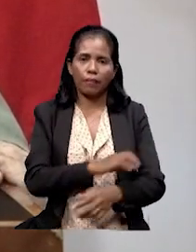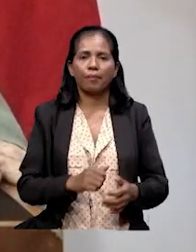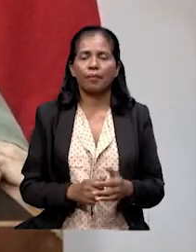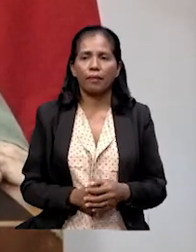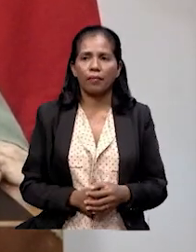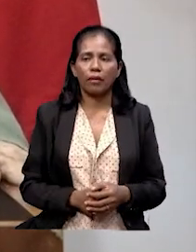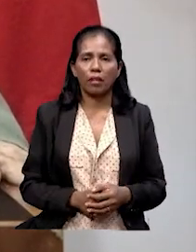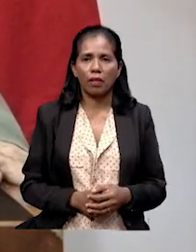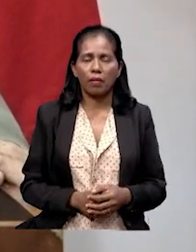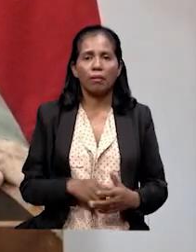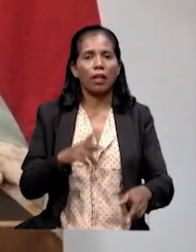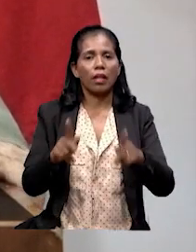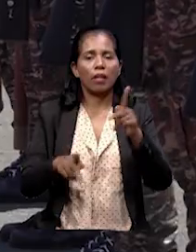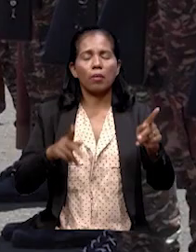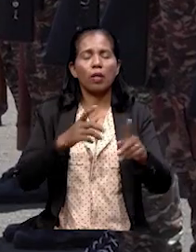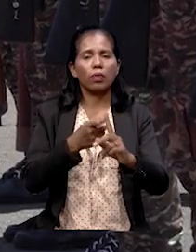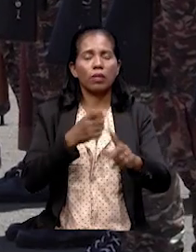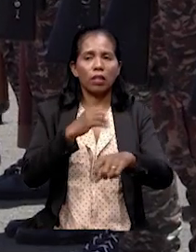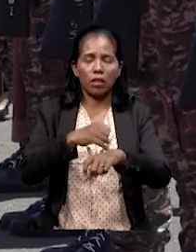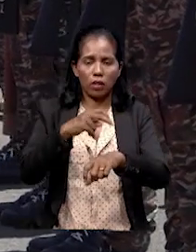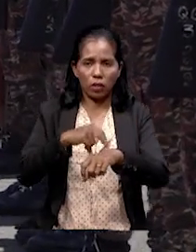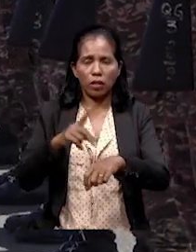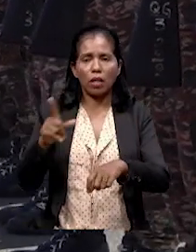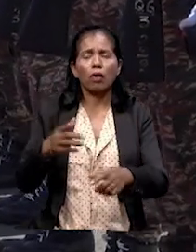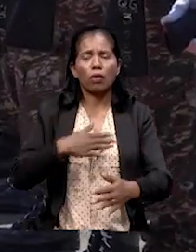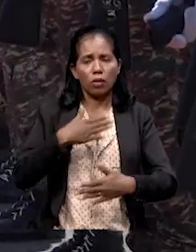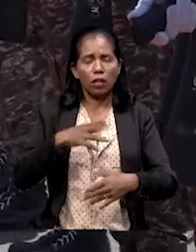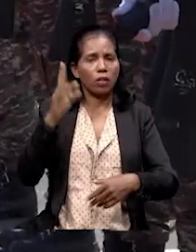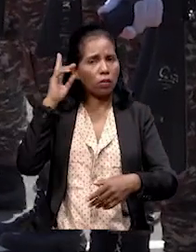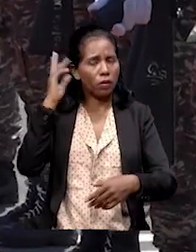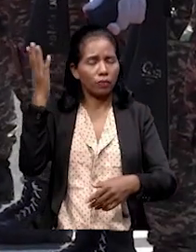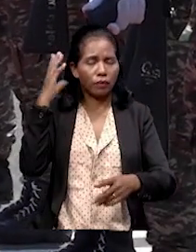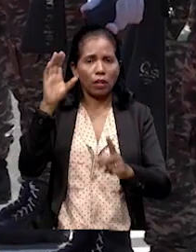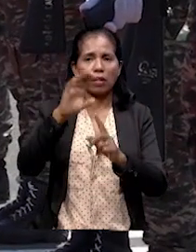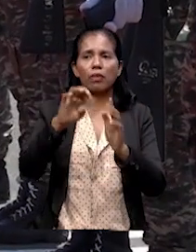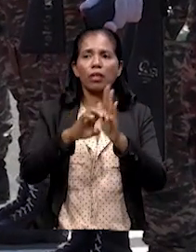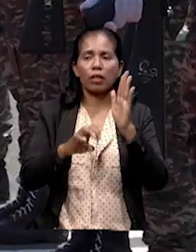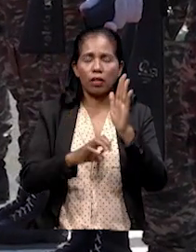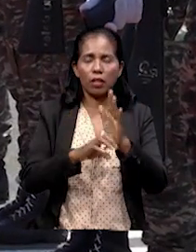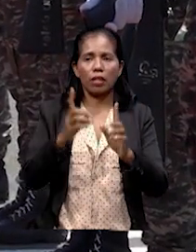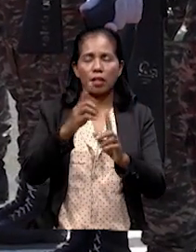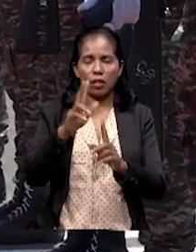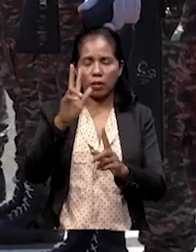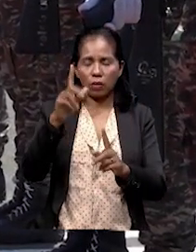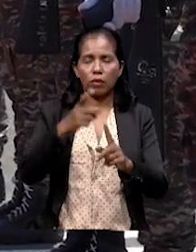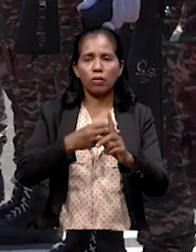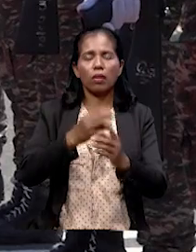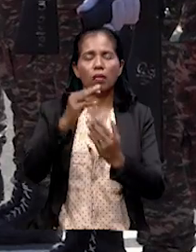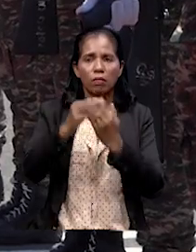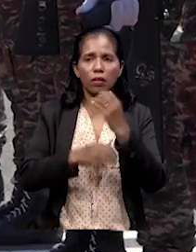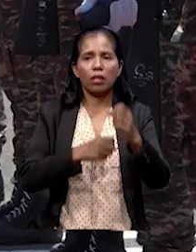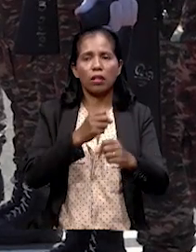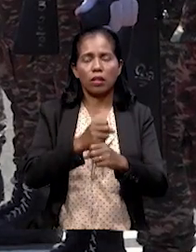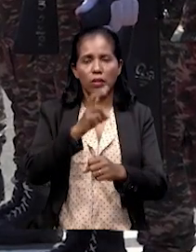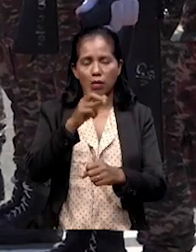neve, a comunidade internacional contente, Rona. Antes né, se festado a delegação a viagem em Larantolo, fulano março, tinha vindo a rua